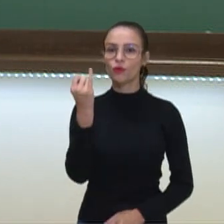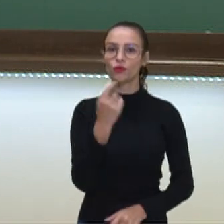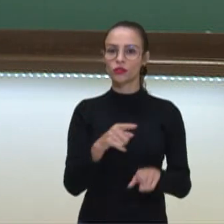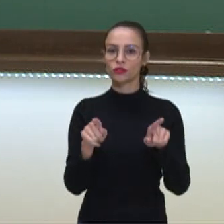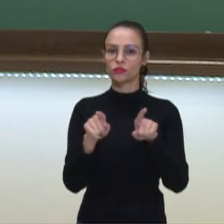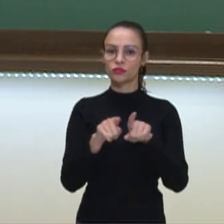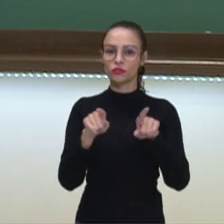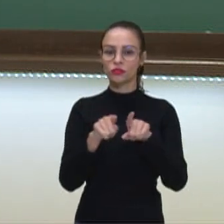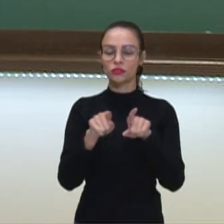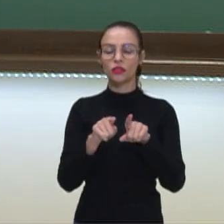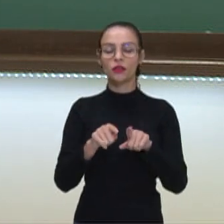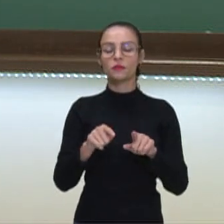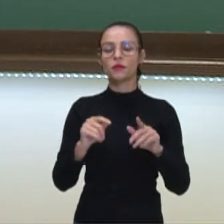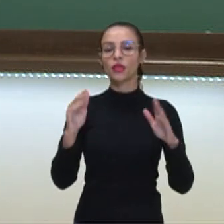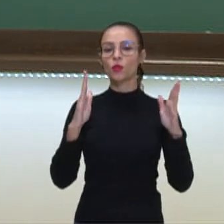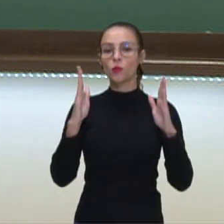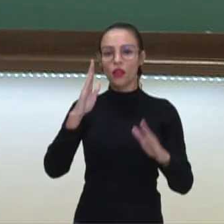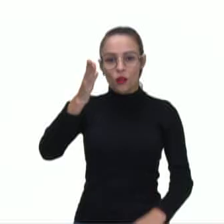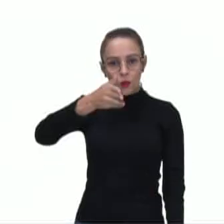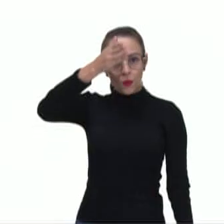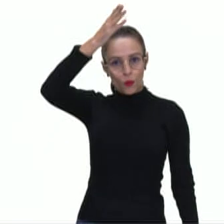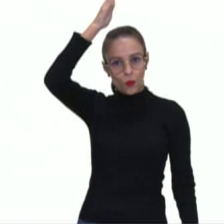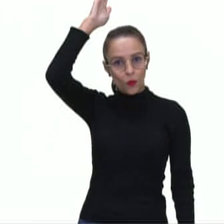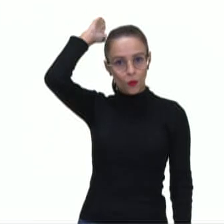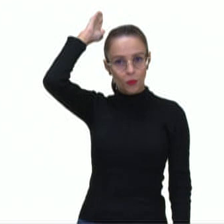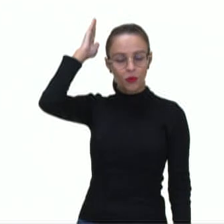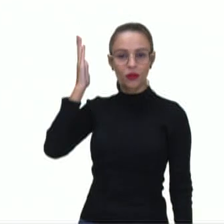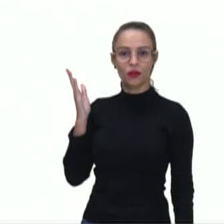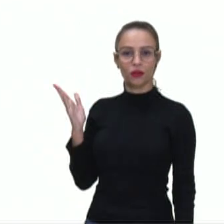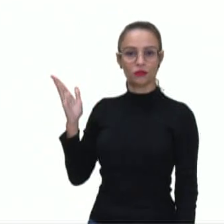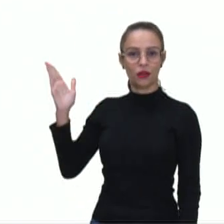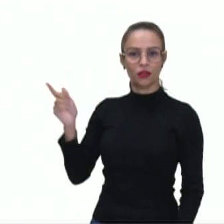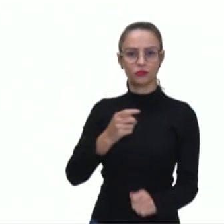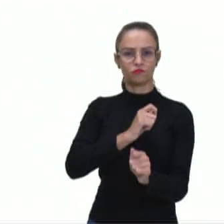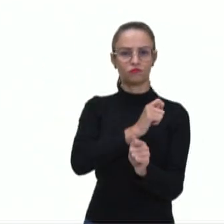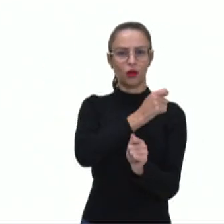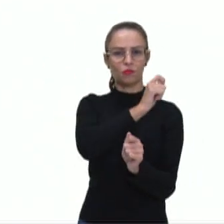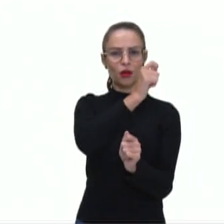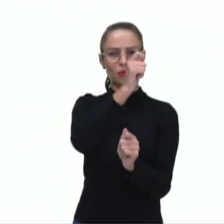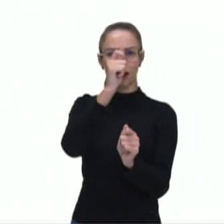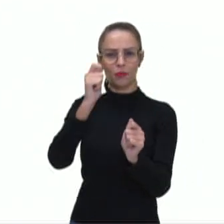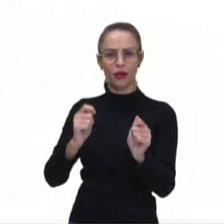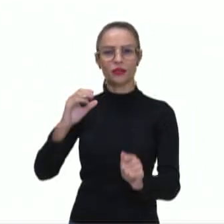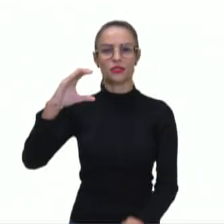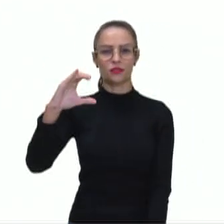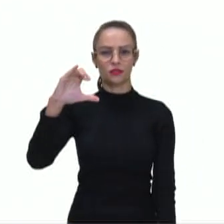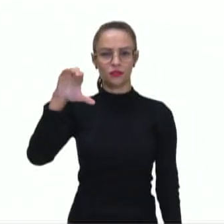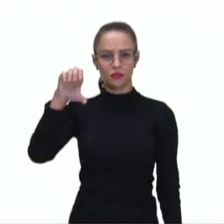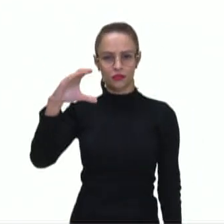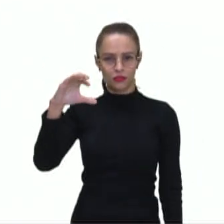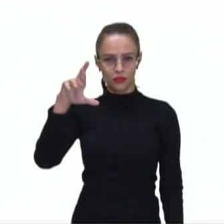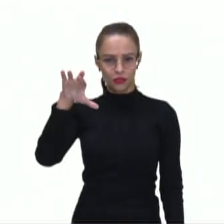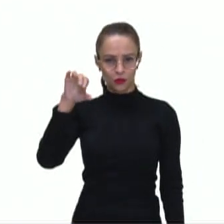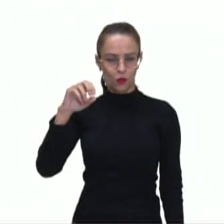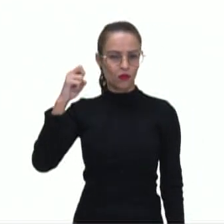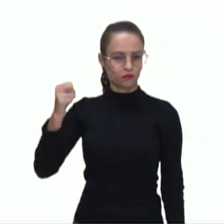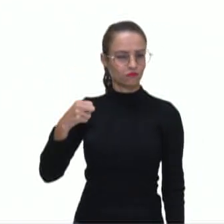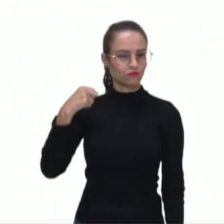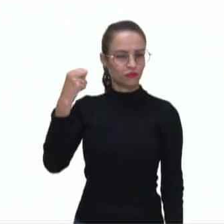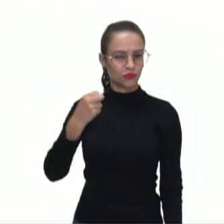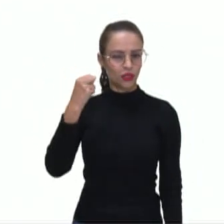no Império Romano. Trago aqui para vocês a escultura de Cícero, né? Cícero, um senador romano que fazia uso